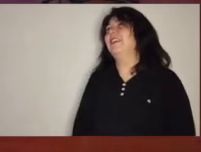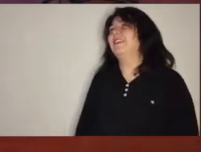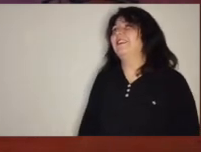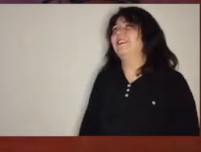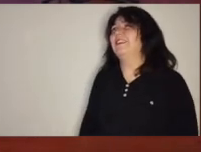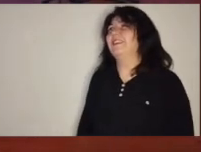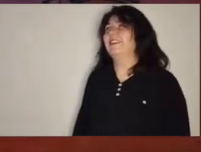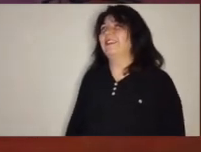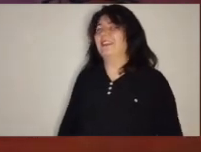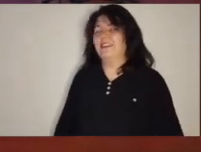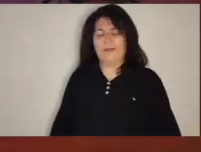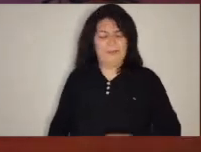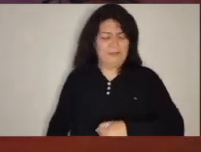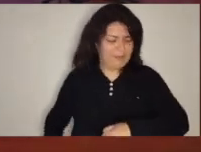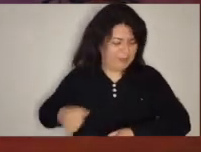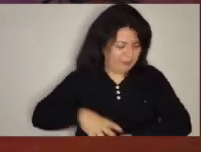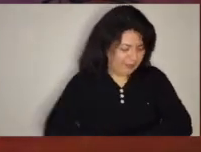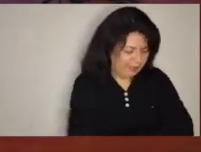totalmente teu.